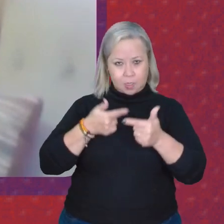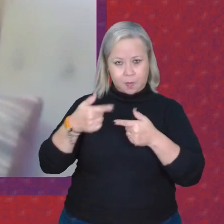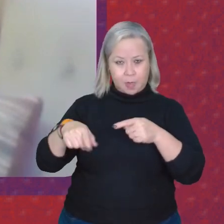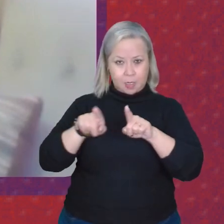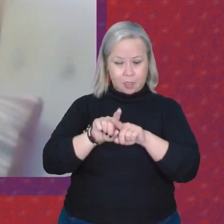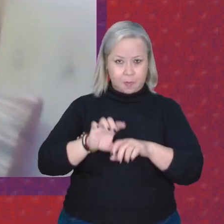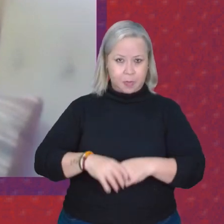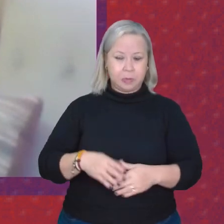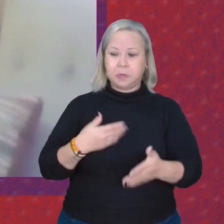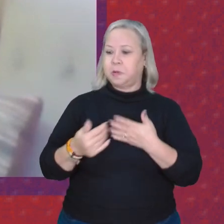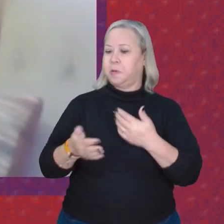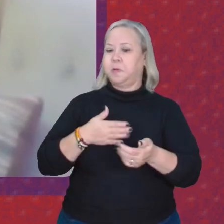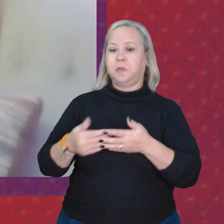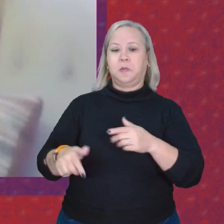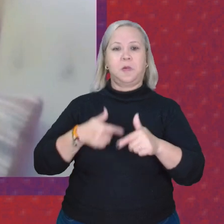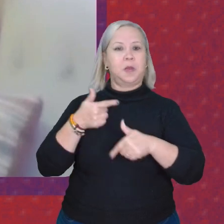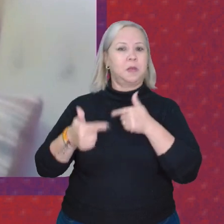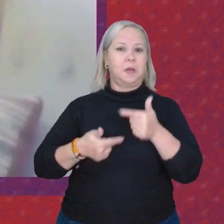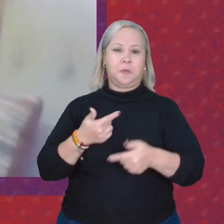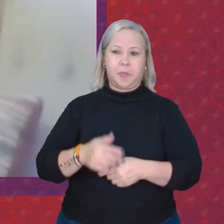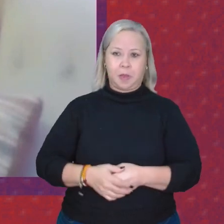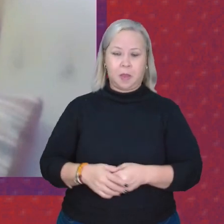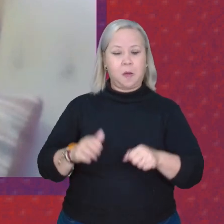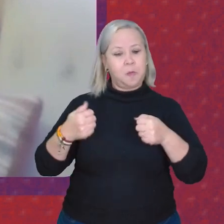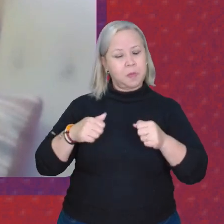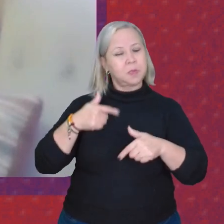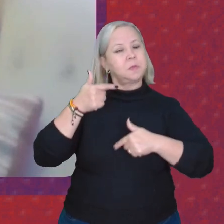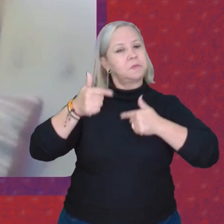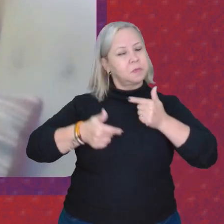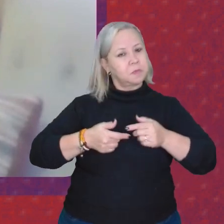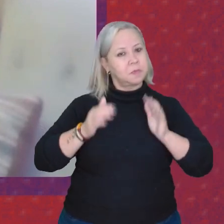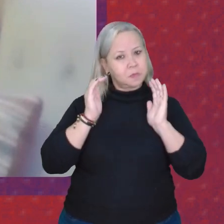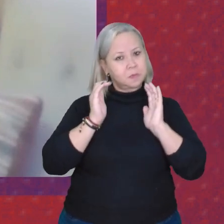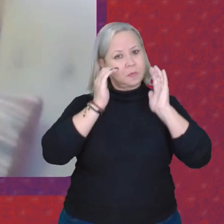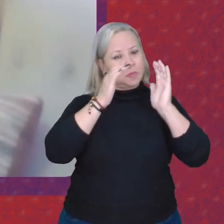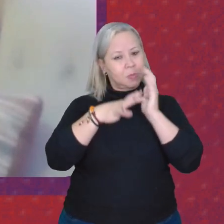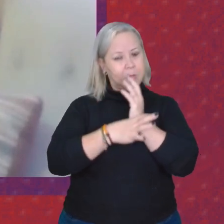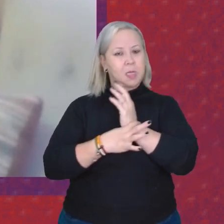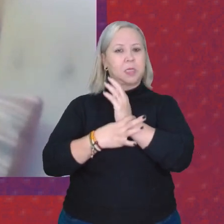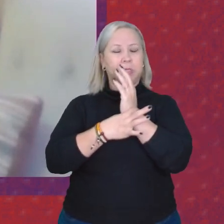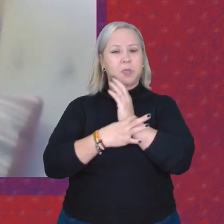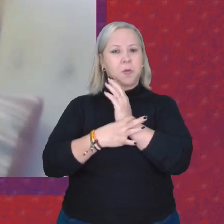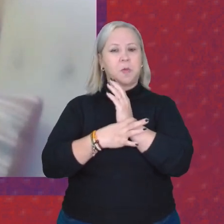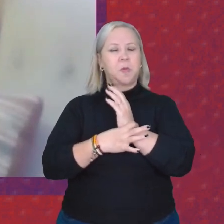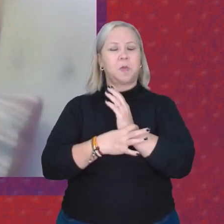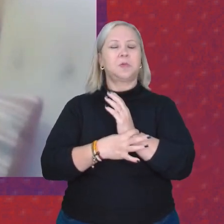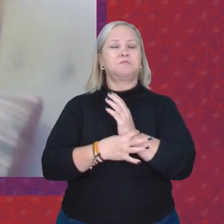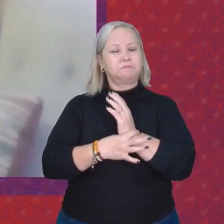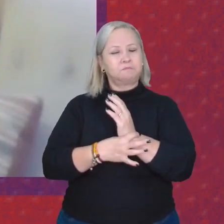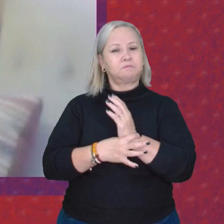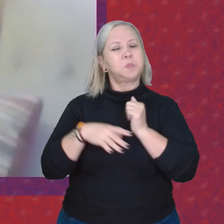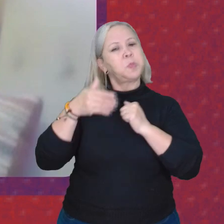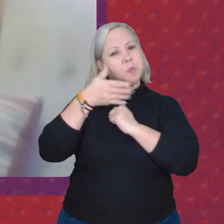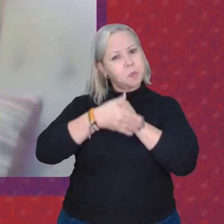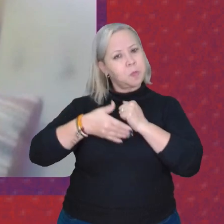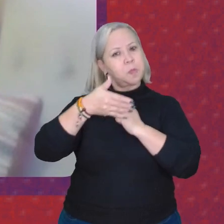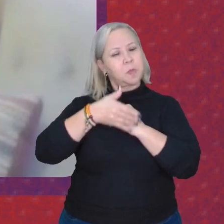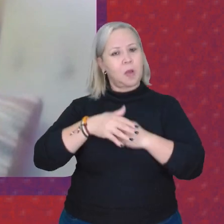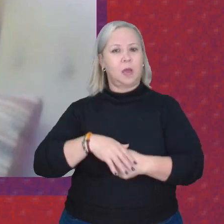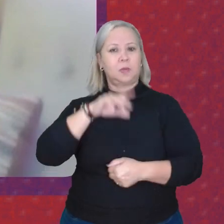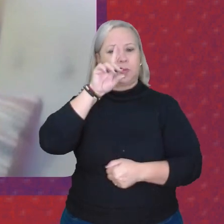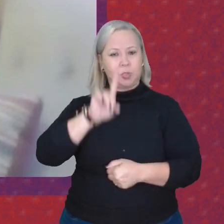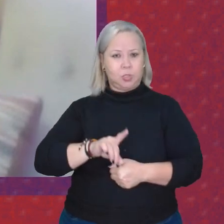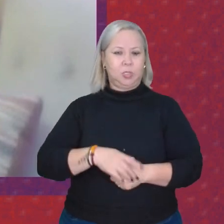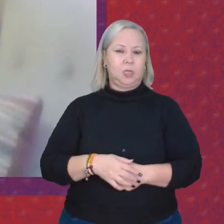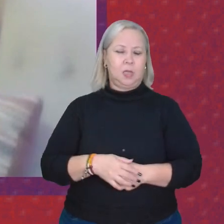é qualquer trabalho, né? Tem que ser um trabalho que assegure minimamente, né,